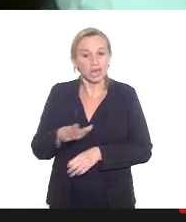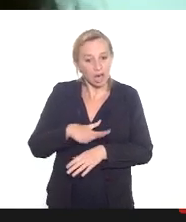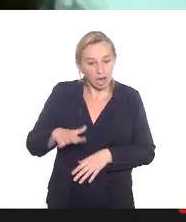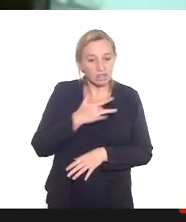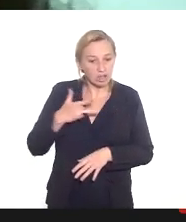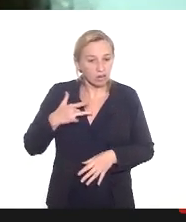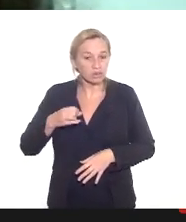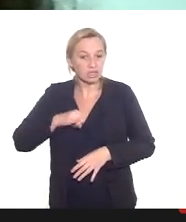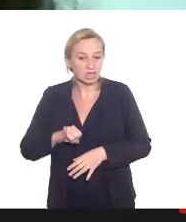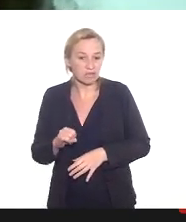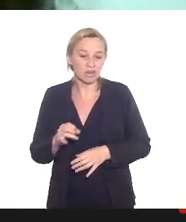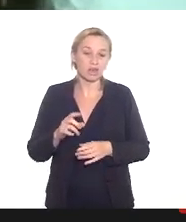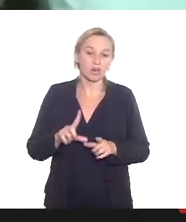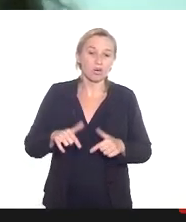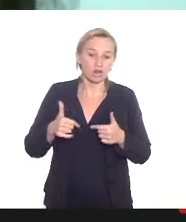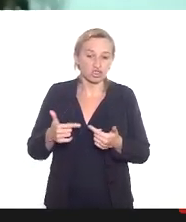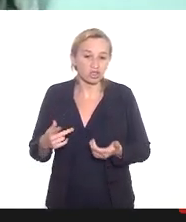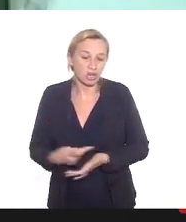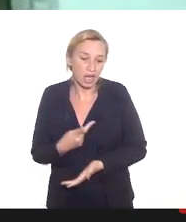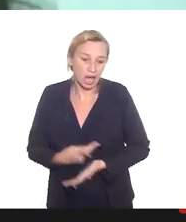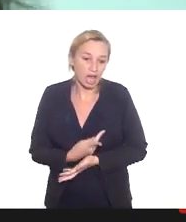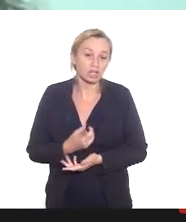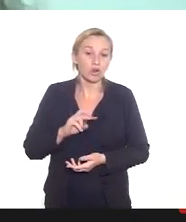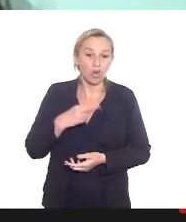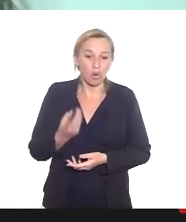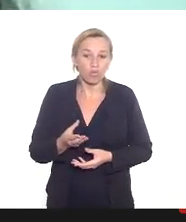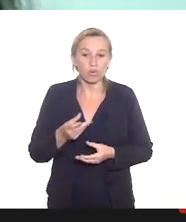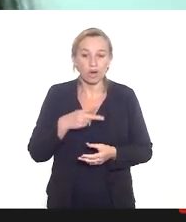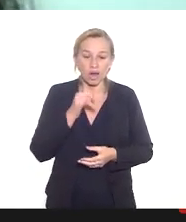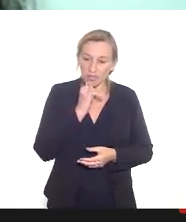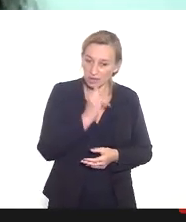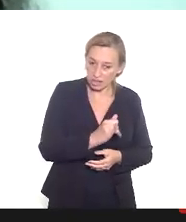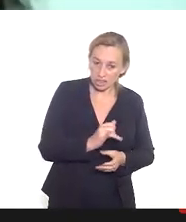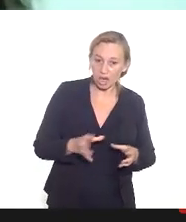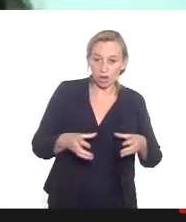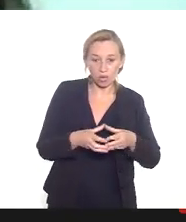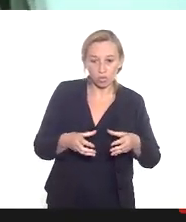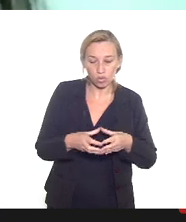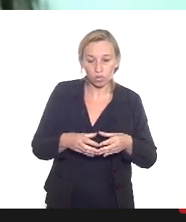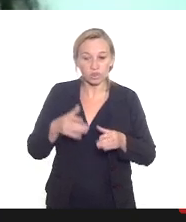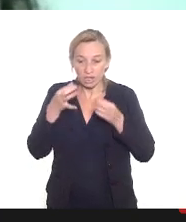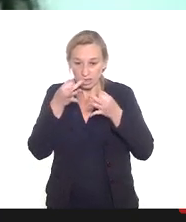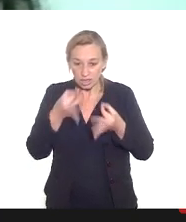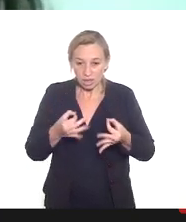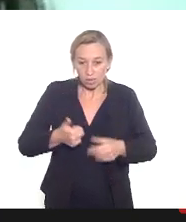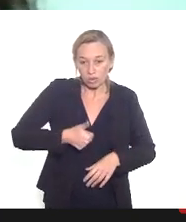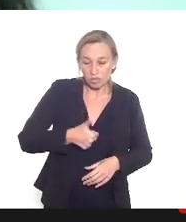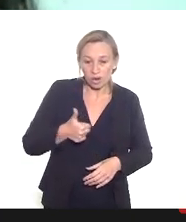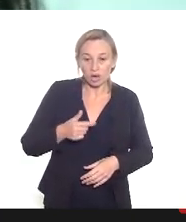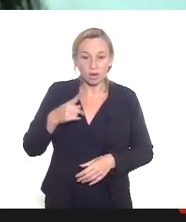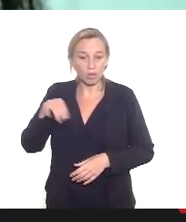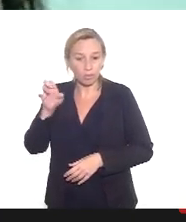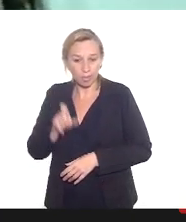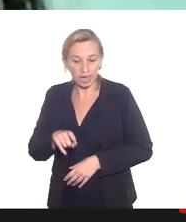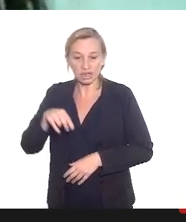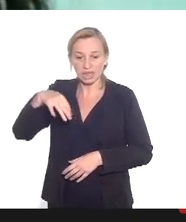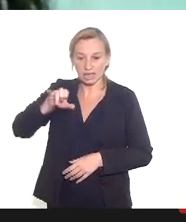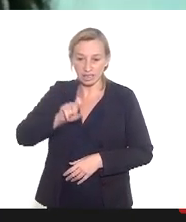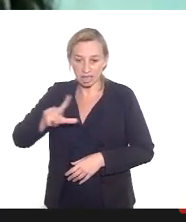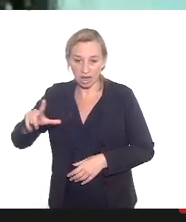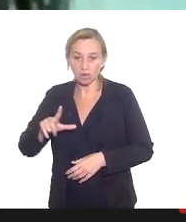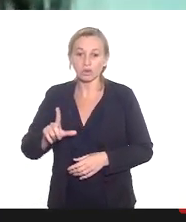em casa de alguma reação adversa ou comunicar as equipes de atenção primária o espera naturalistas dessa